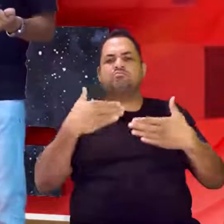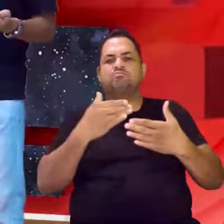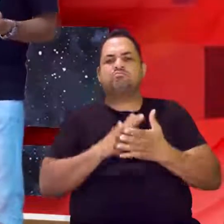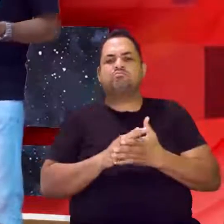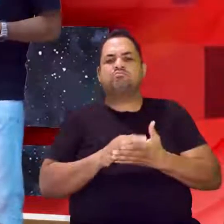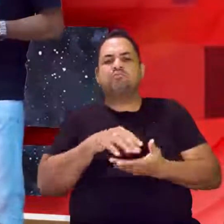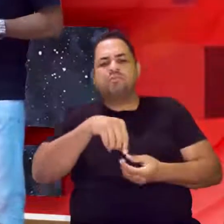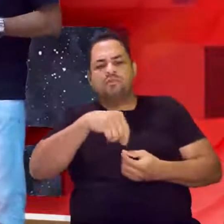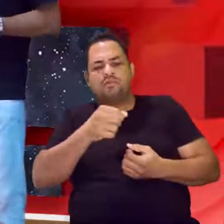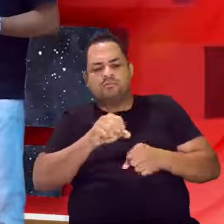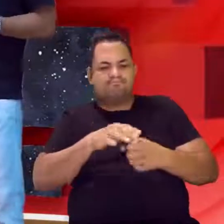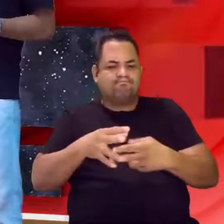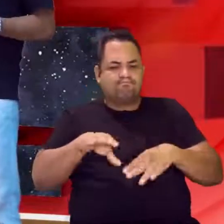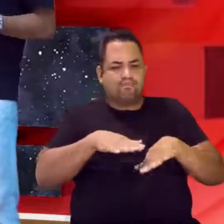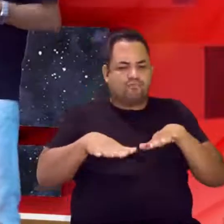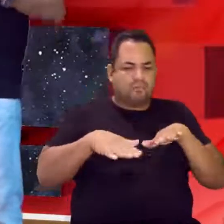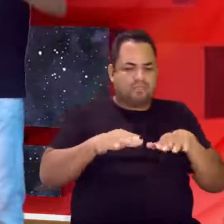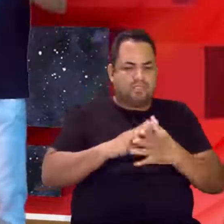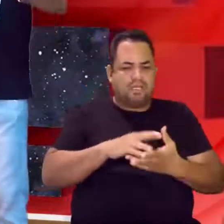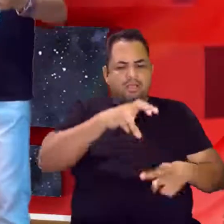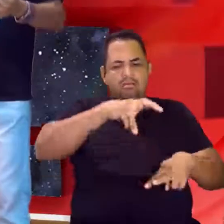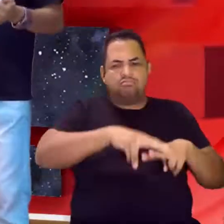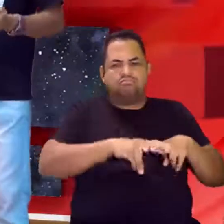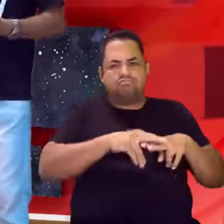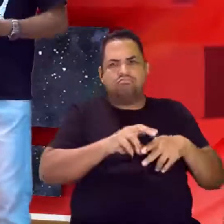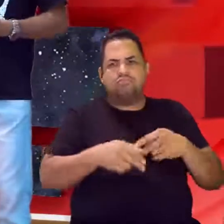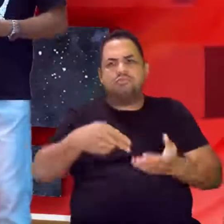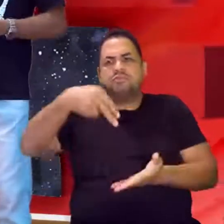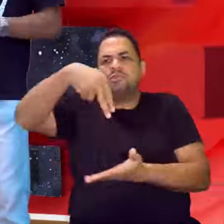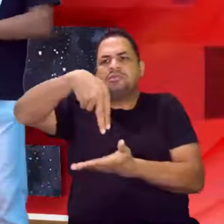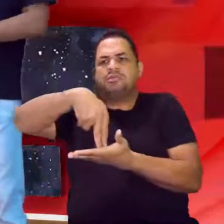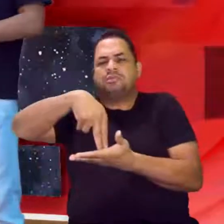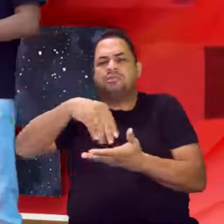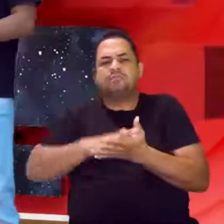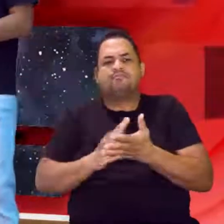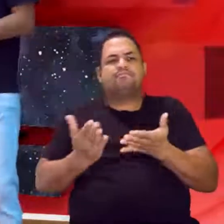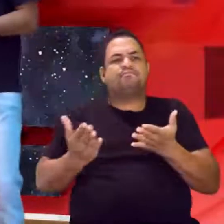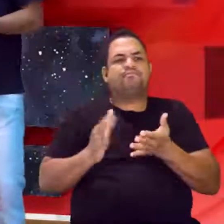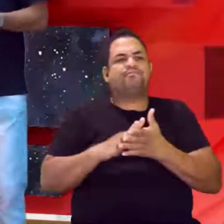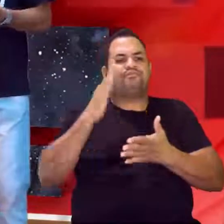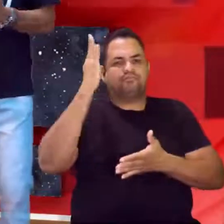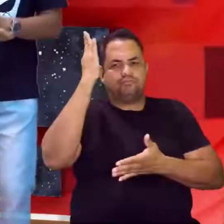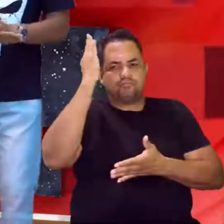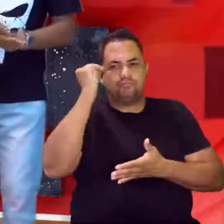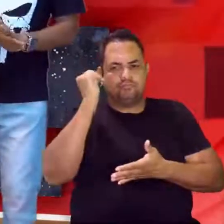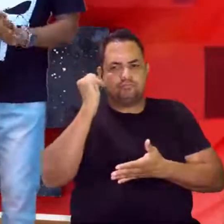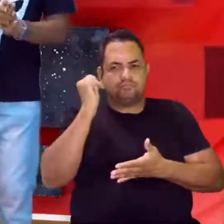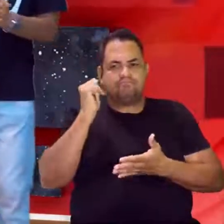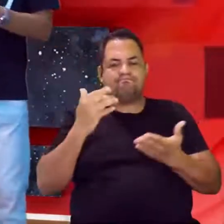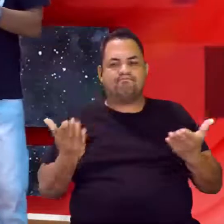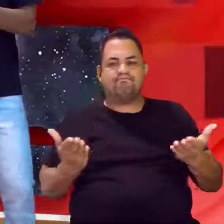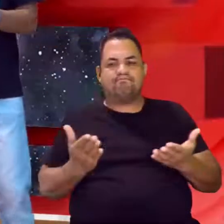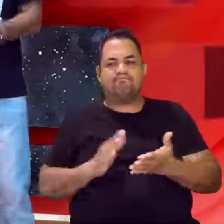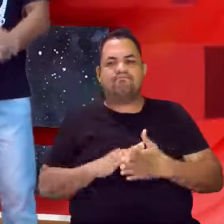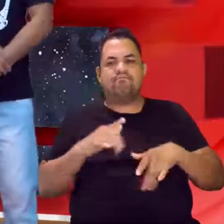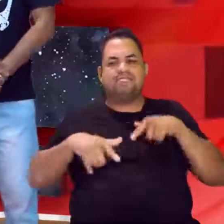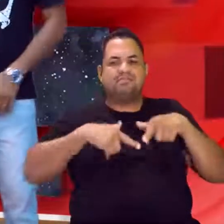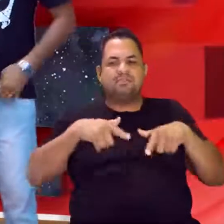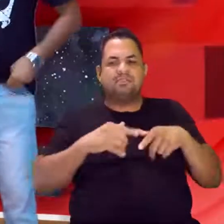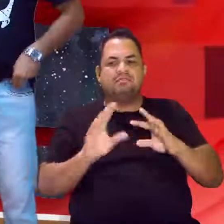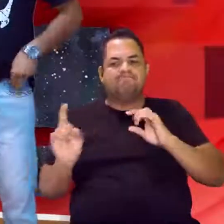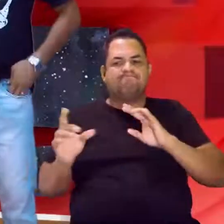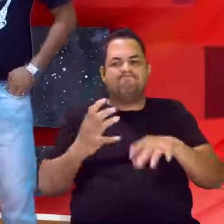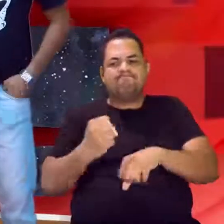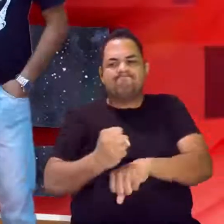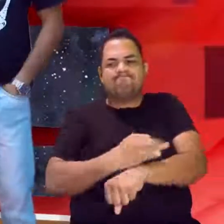abrir um salgadinho, o outro vai chamar o fiscal, o outro vai levantar. Tem que lidar com esse tipo de emoções, né? Então, esse